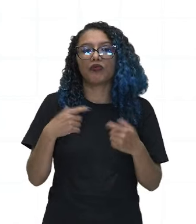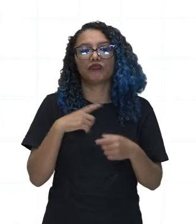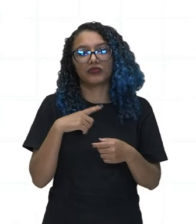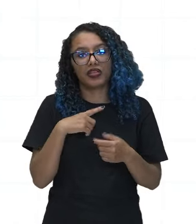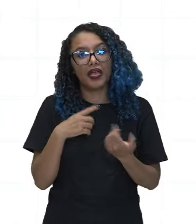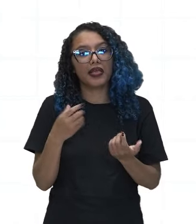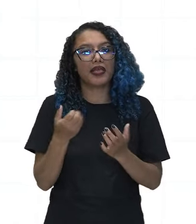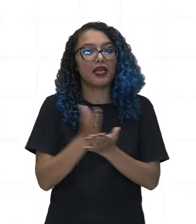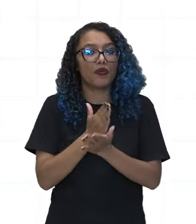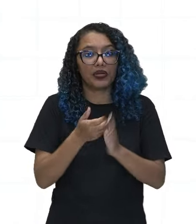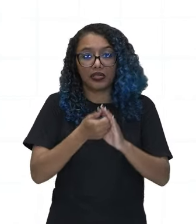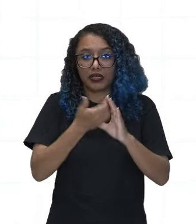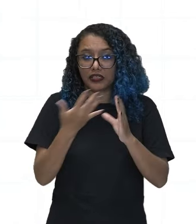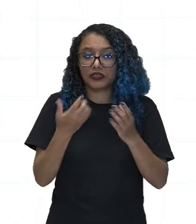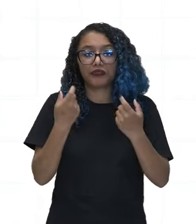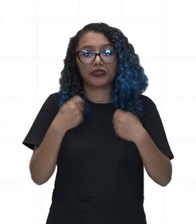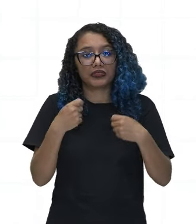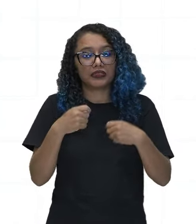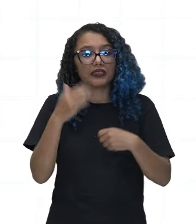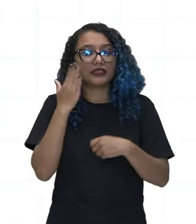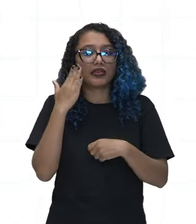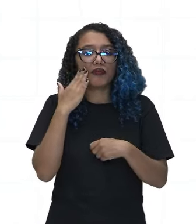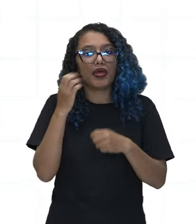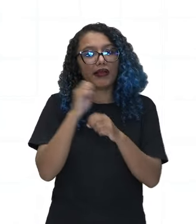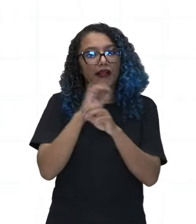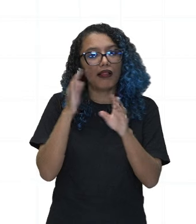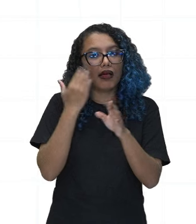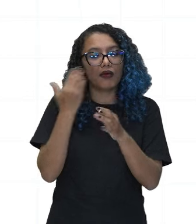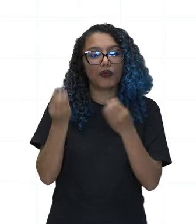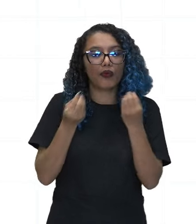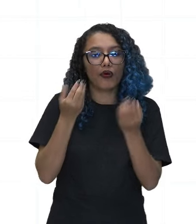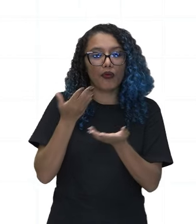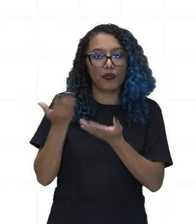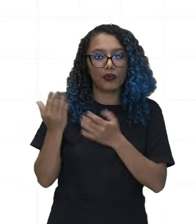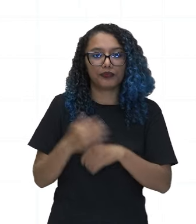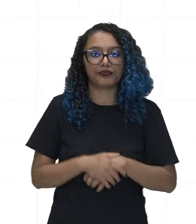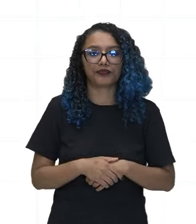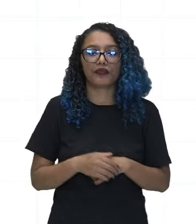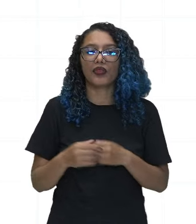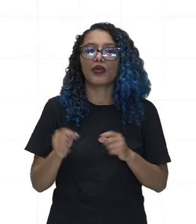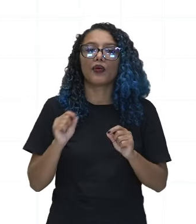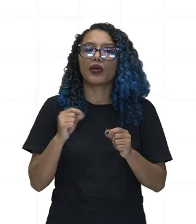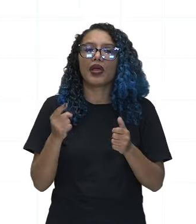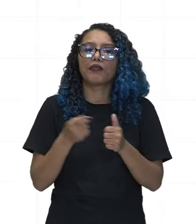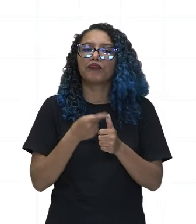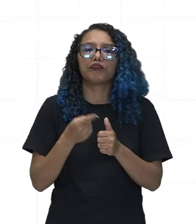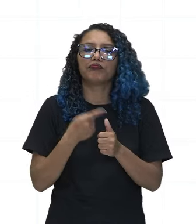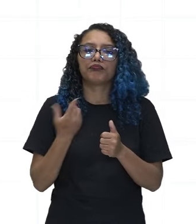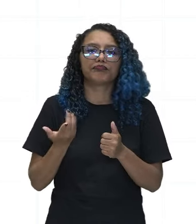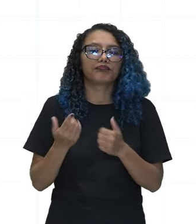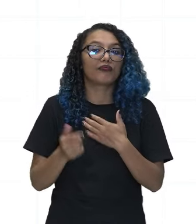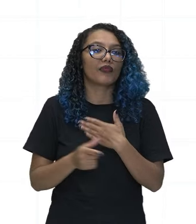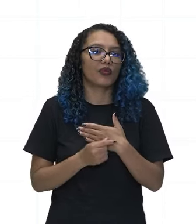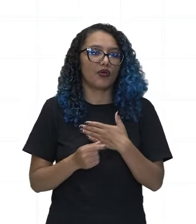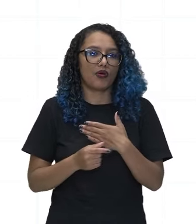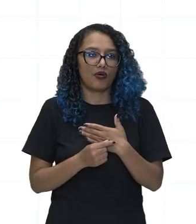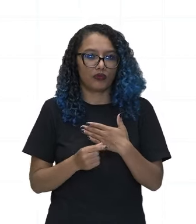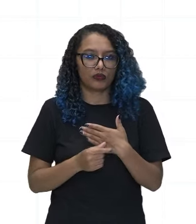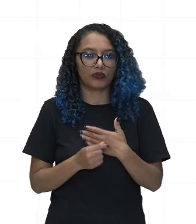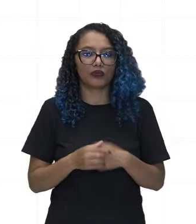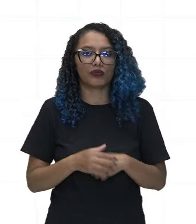vamos verificar primeiro o autor. Né? Claro que toda